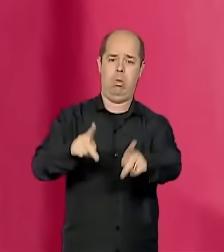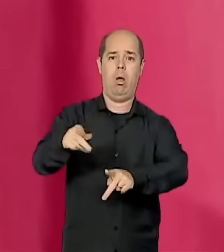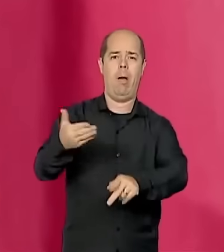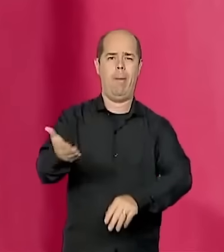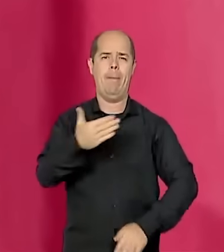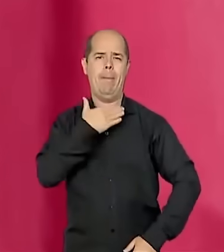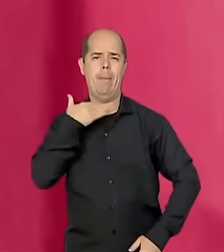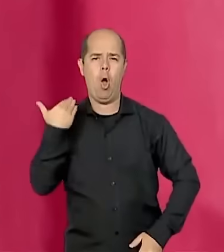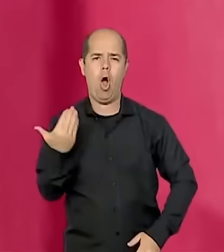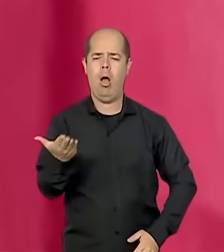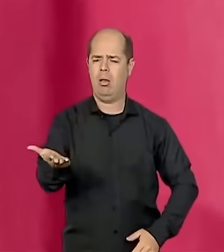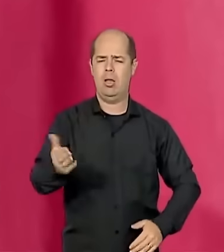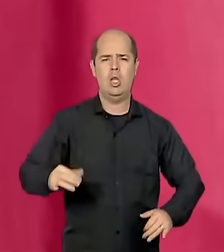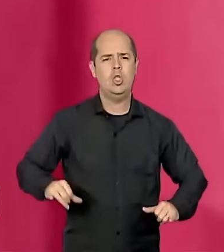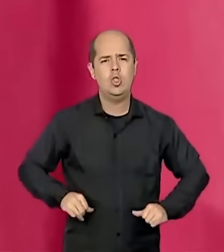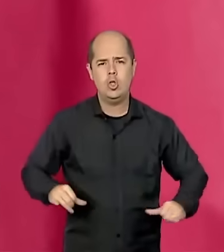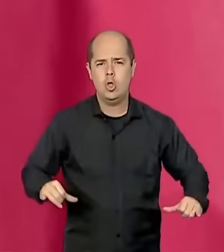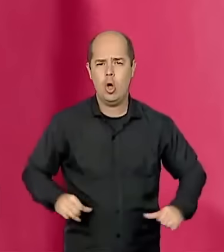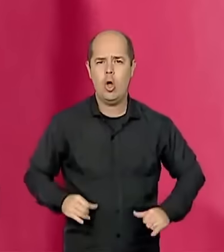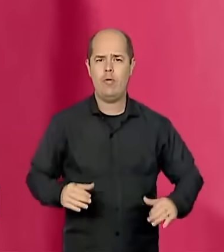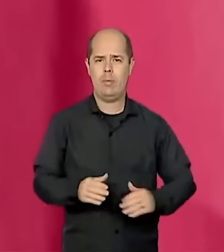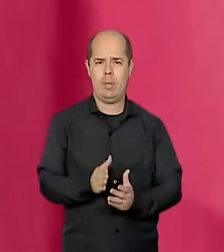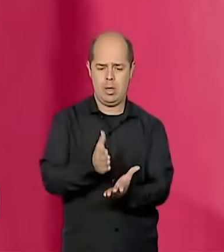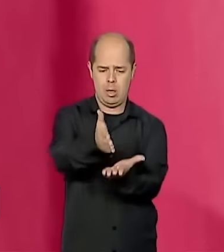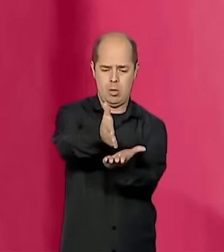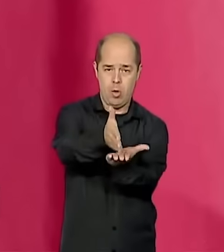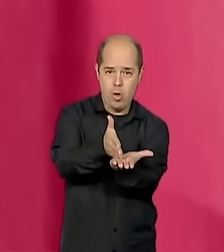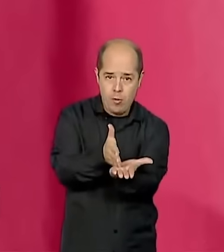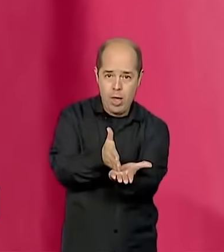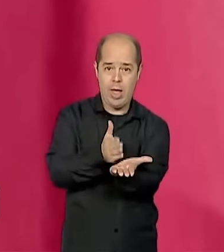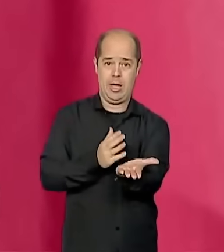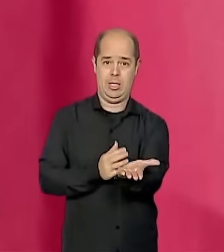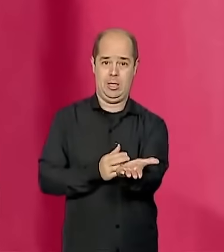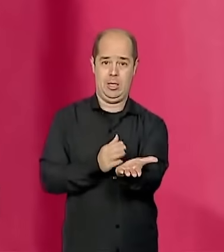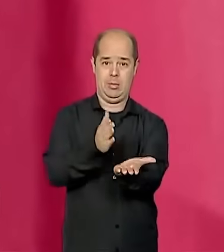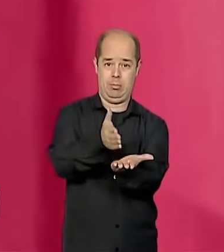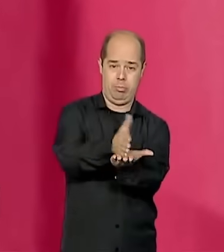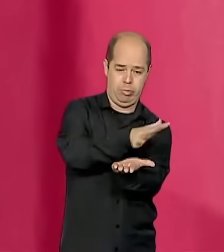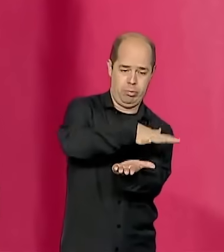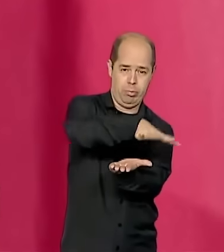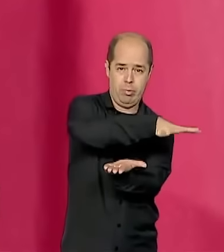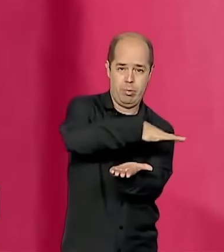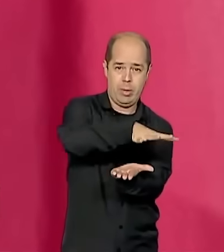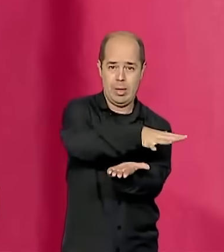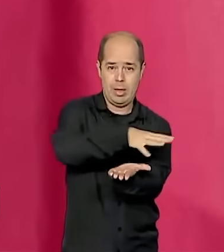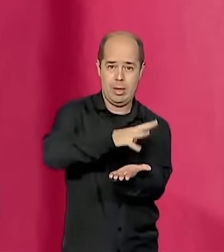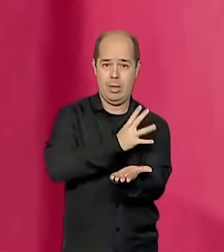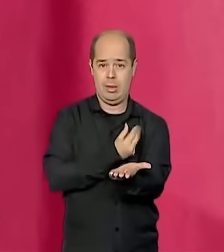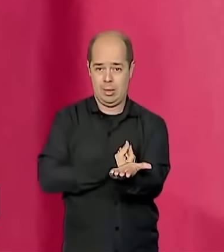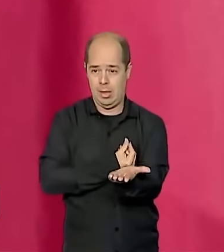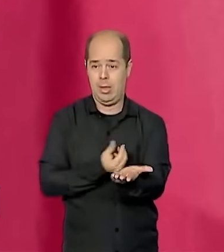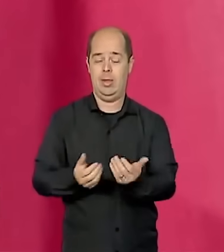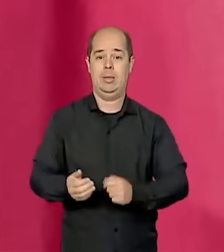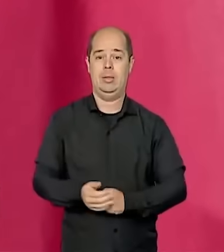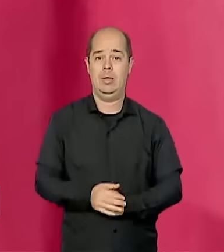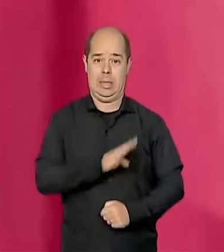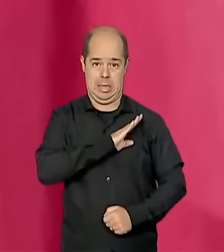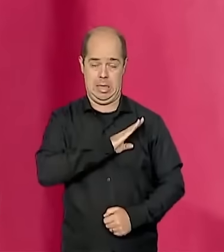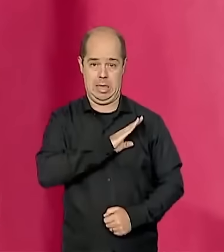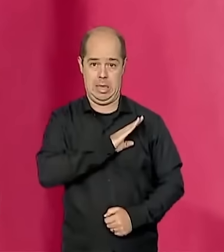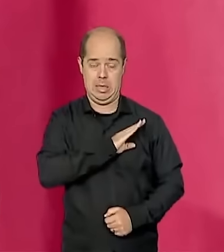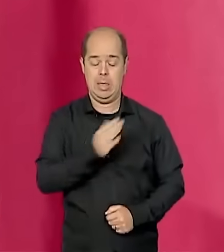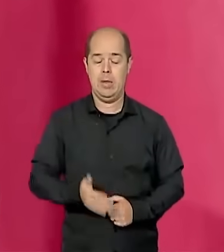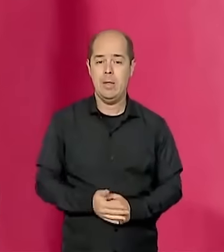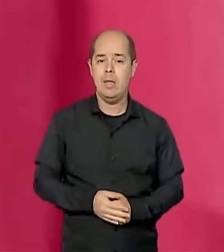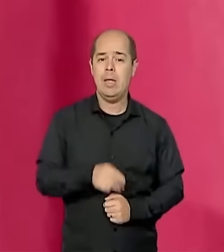da população de Gaza nos afeta e é por isso que é necessário dotar a população de Gaza de uma